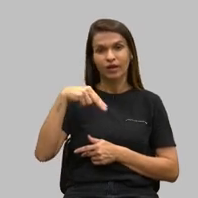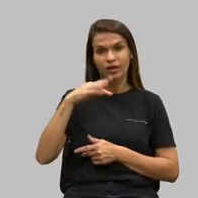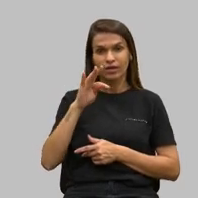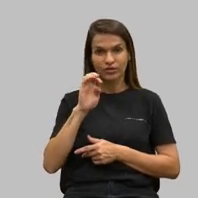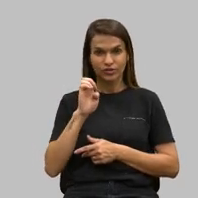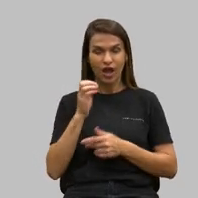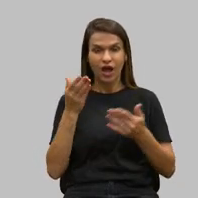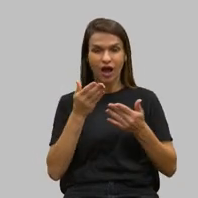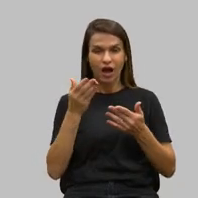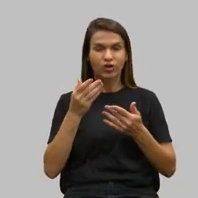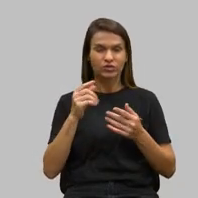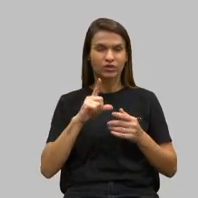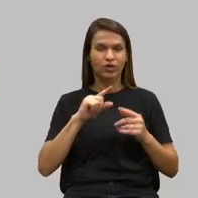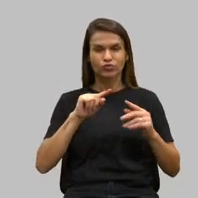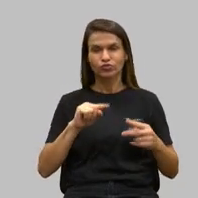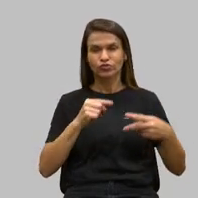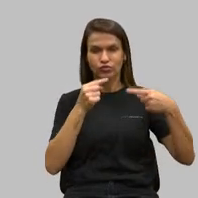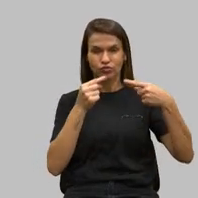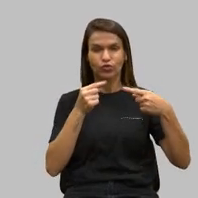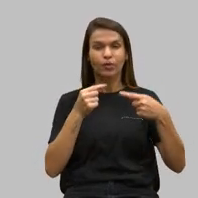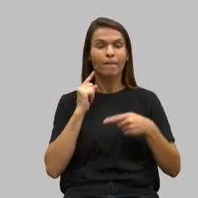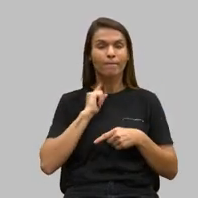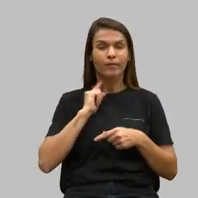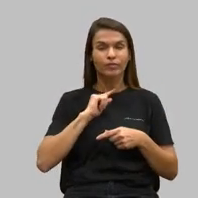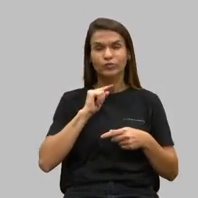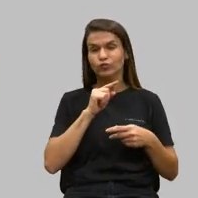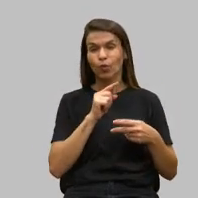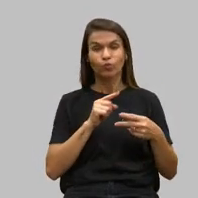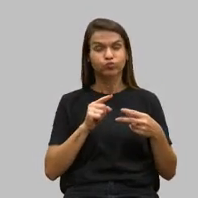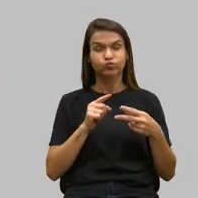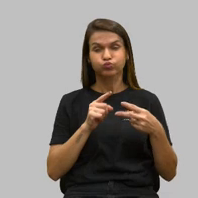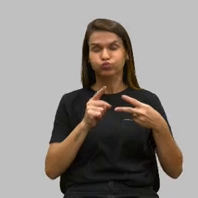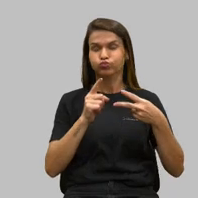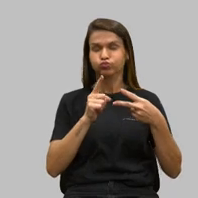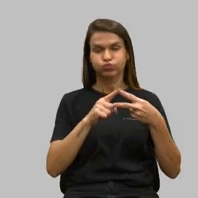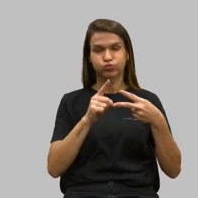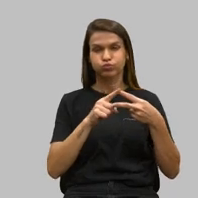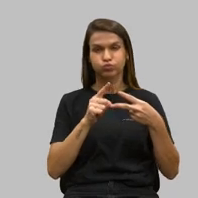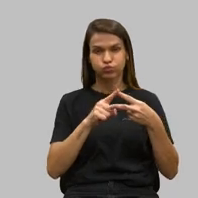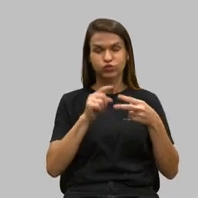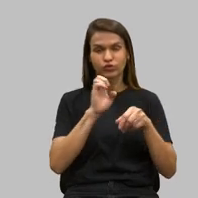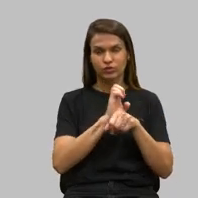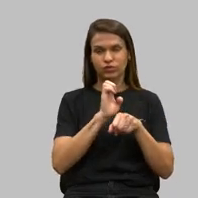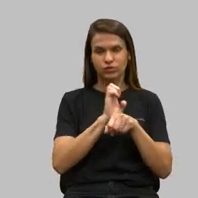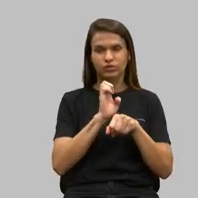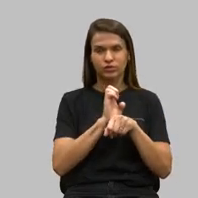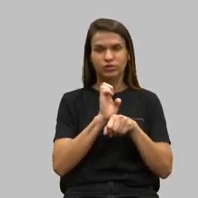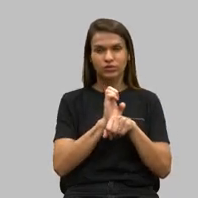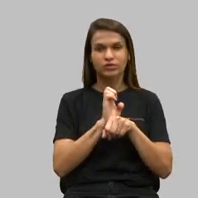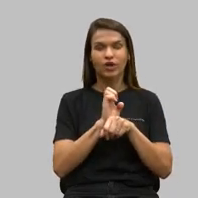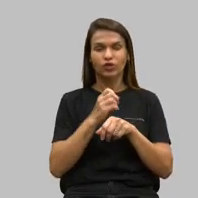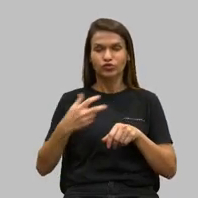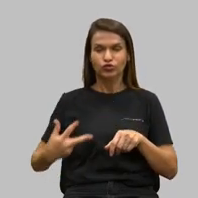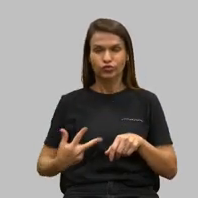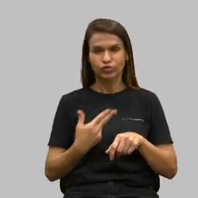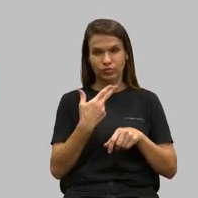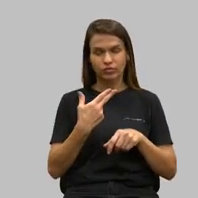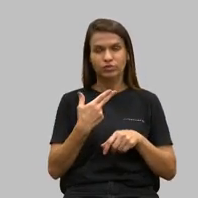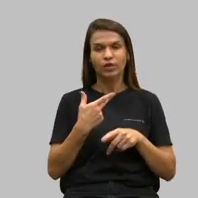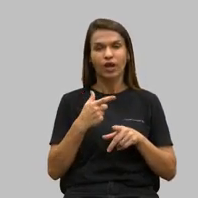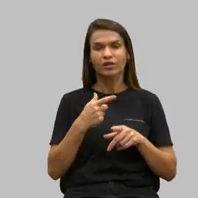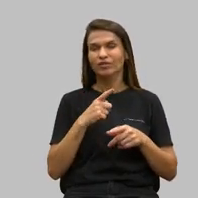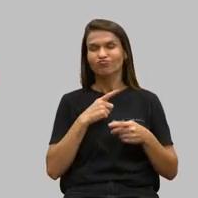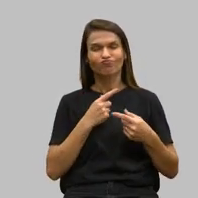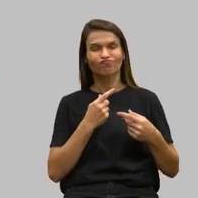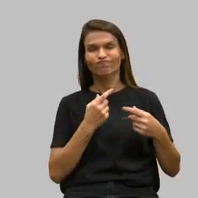desafio, Minas é o segundo estado com o maior número de transplantes, mas nós temos um desafio, que é a taxa de recusa. Nós temos uma taxa de recusa